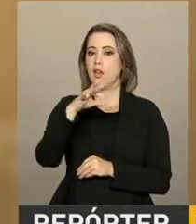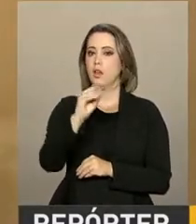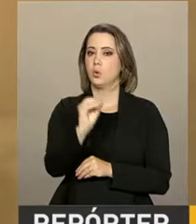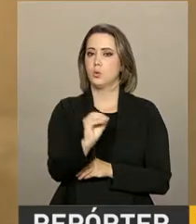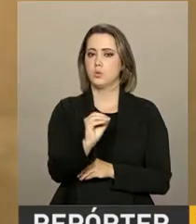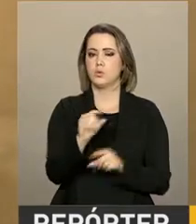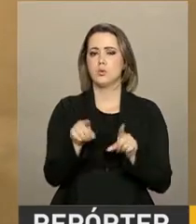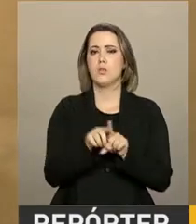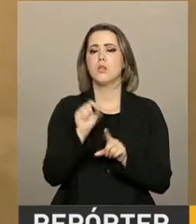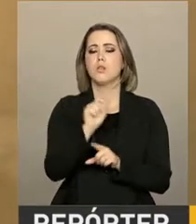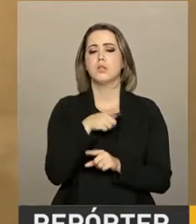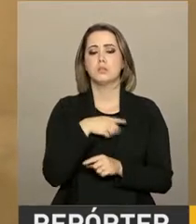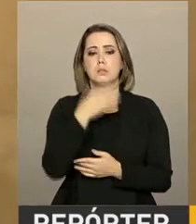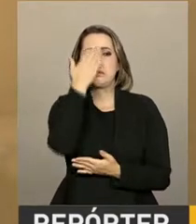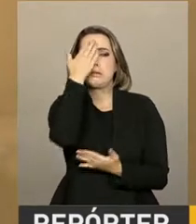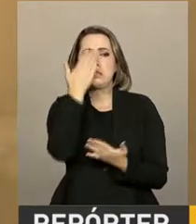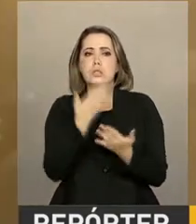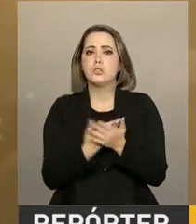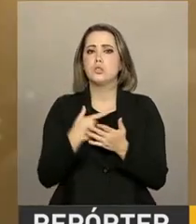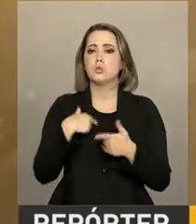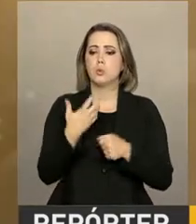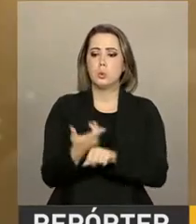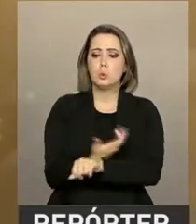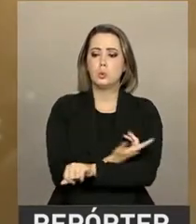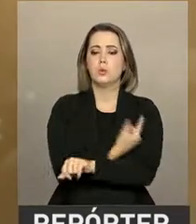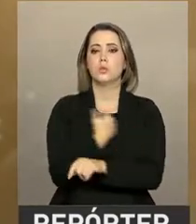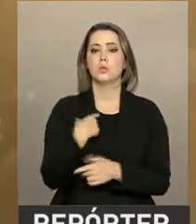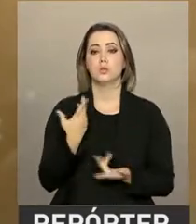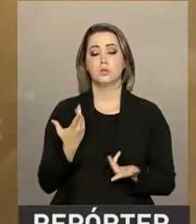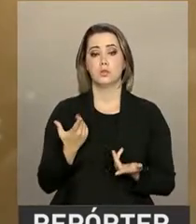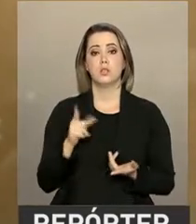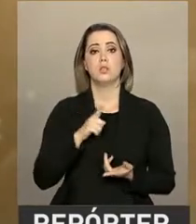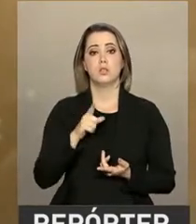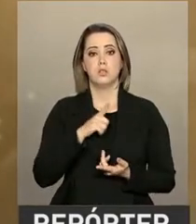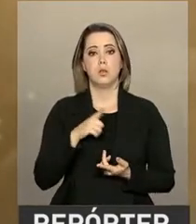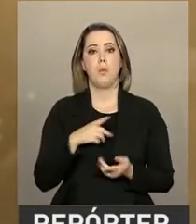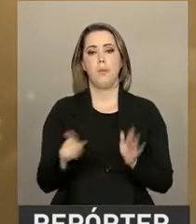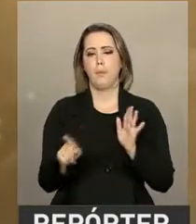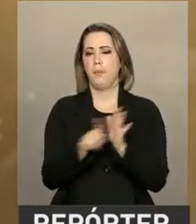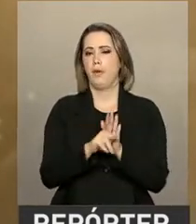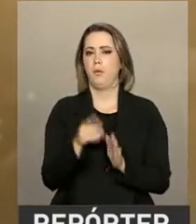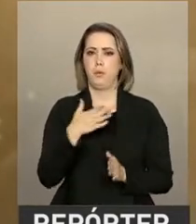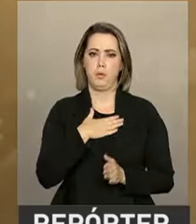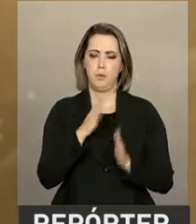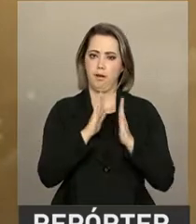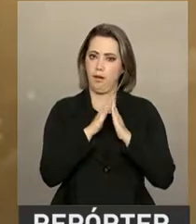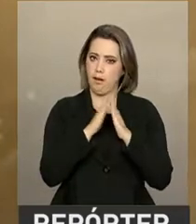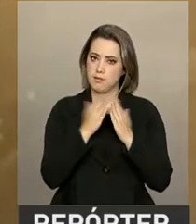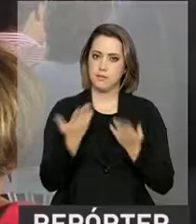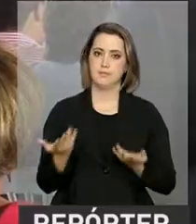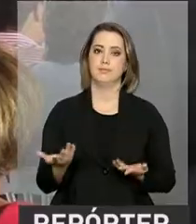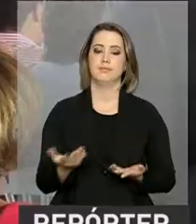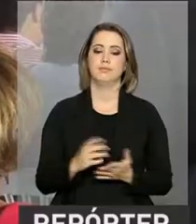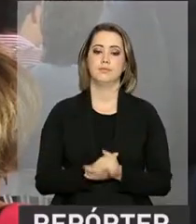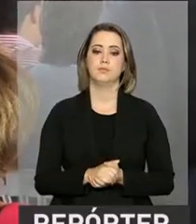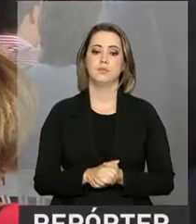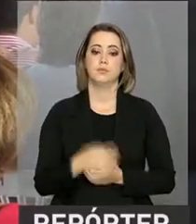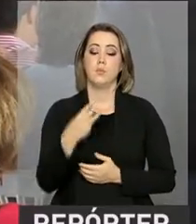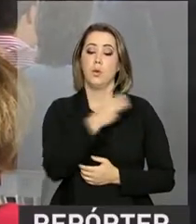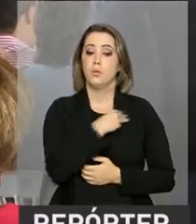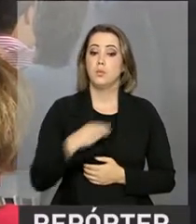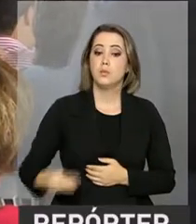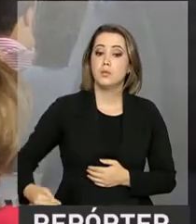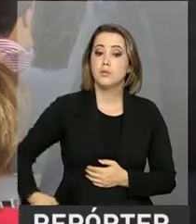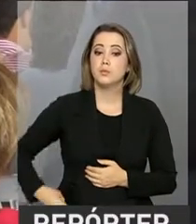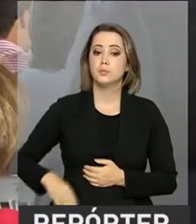mim é emocionante. Agora eu tenho uma coisa para chamar de meu, né? A minha casa. O ministro das